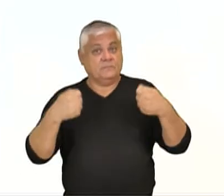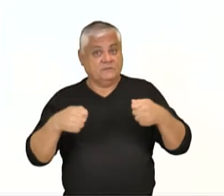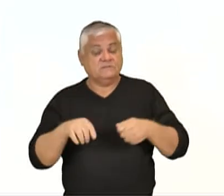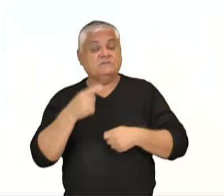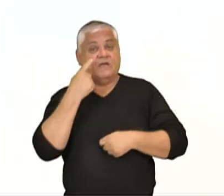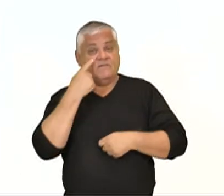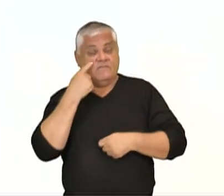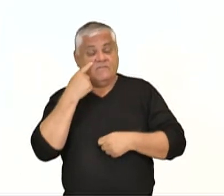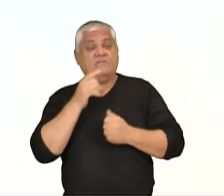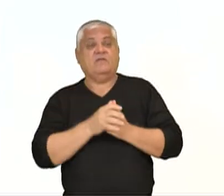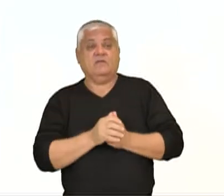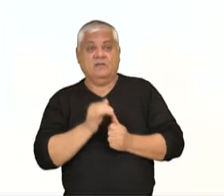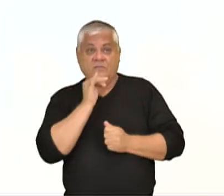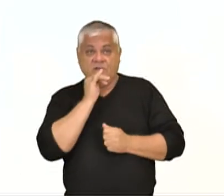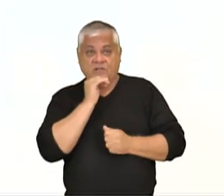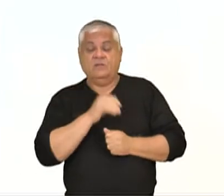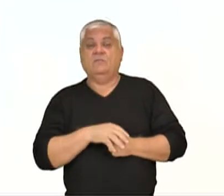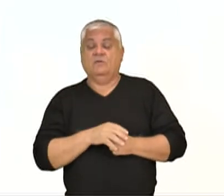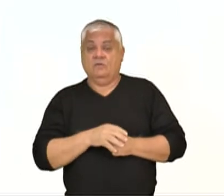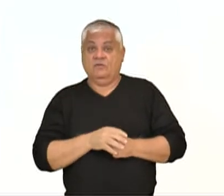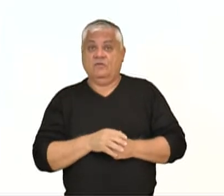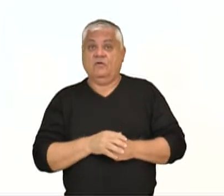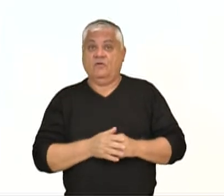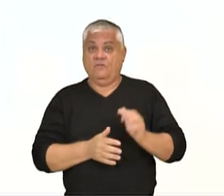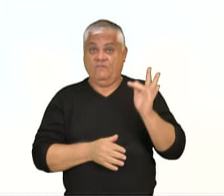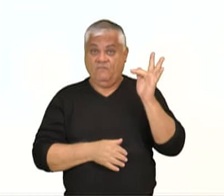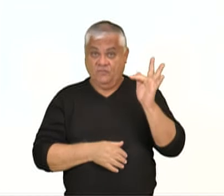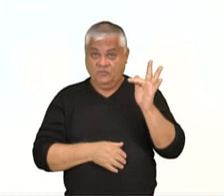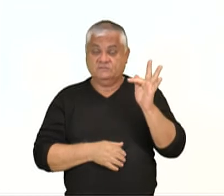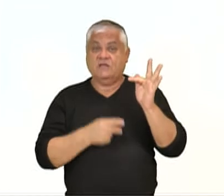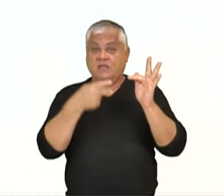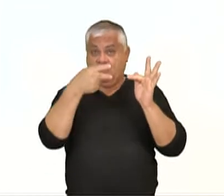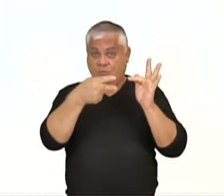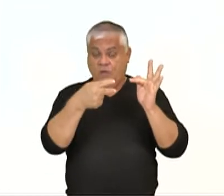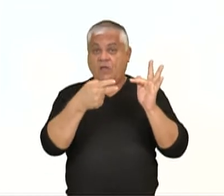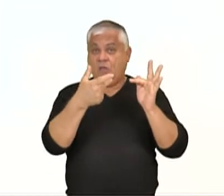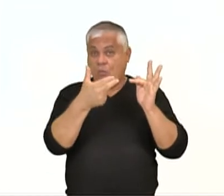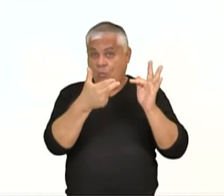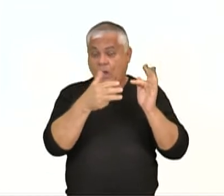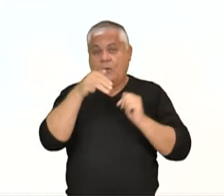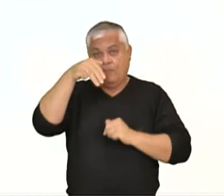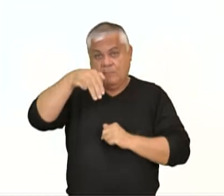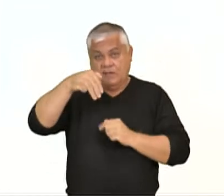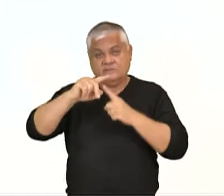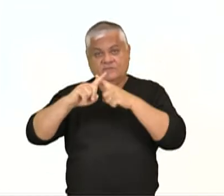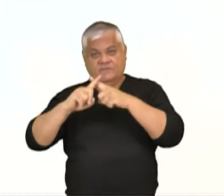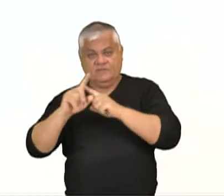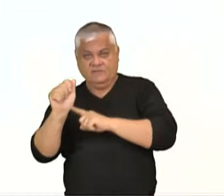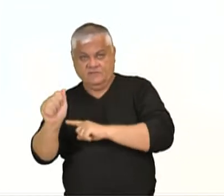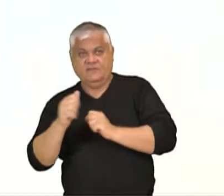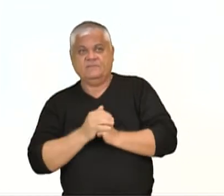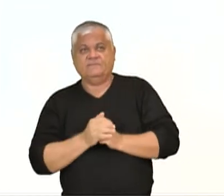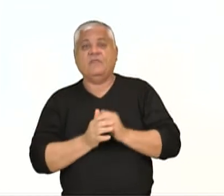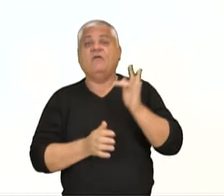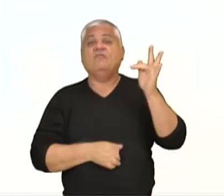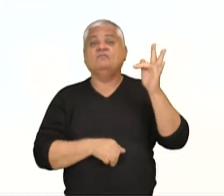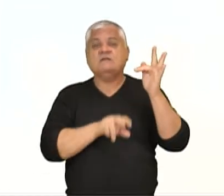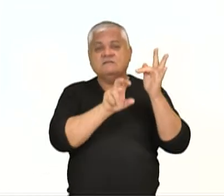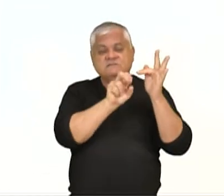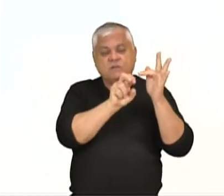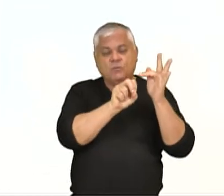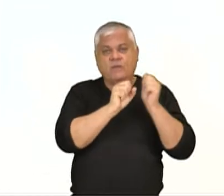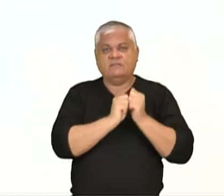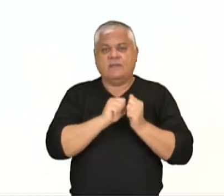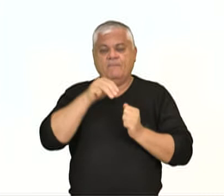relação, a segunda lei de Newton. Força é igual a massa vezes aceleração. A força vale 50, a massa